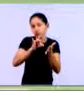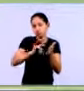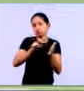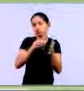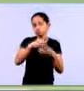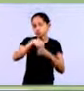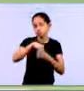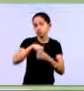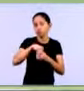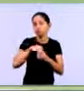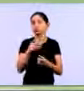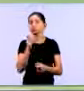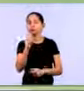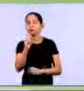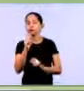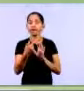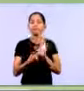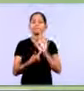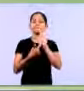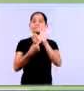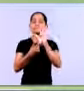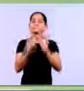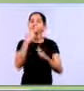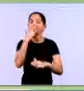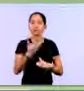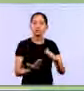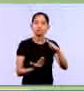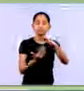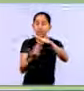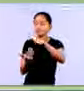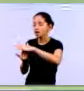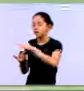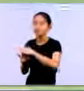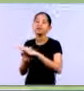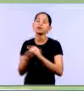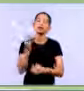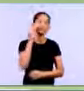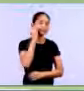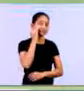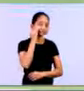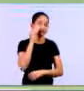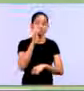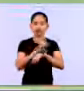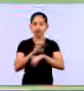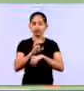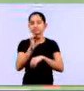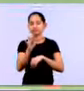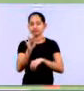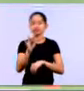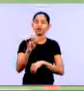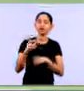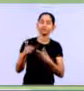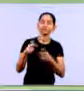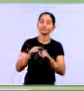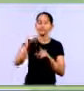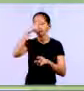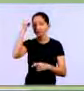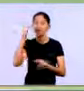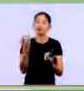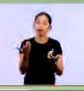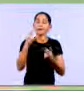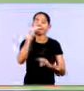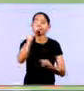quê? Ela representa uma delimitação da competência tributária e por isso resulta na proibição